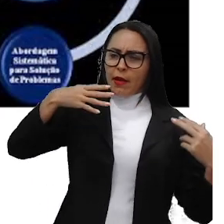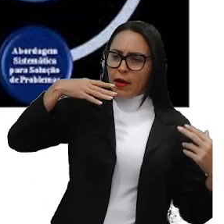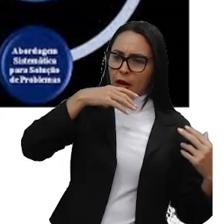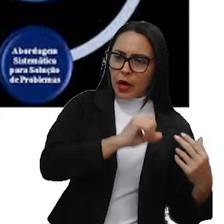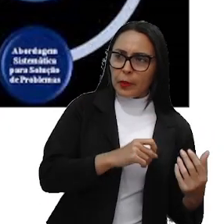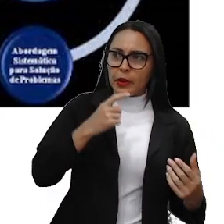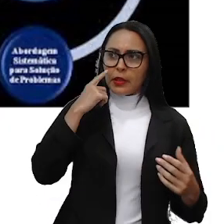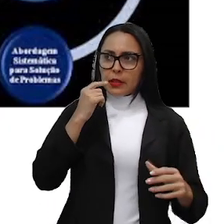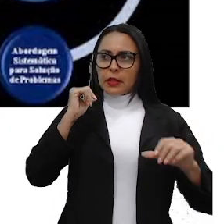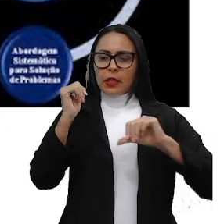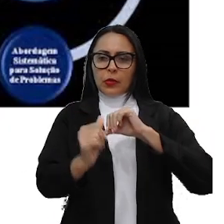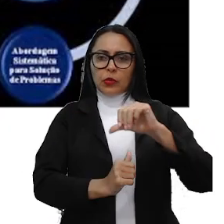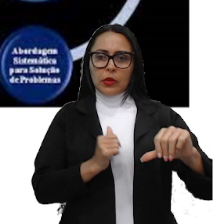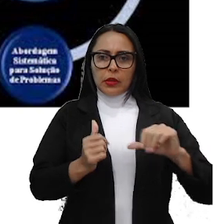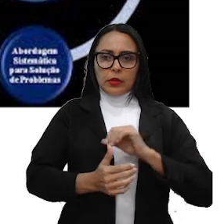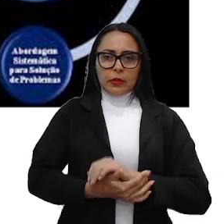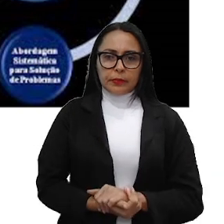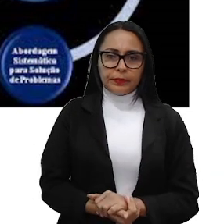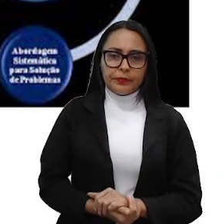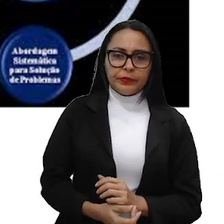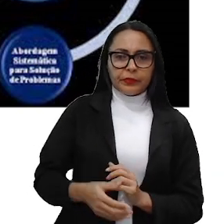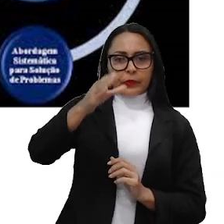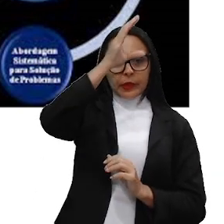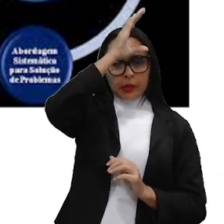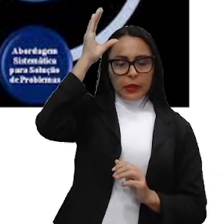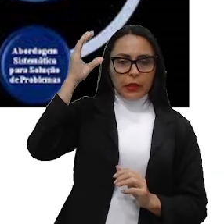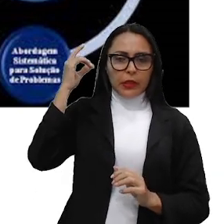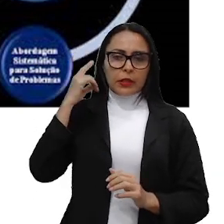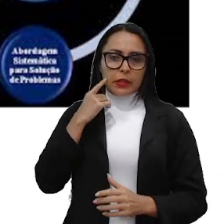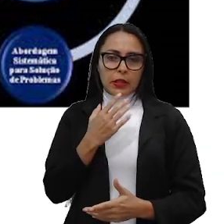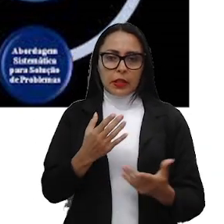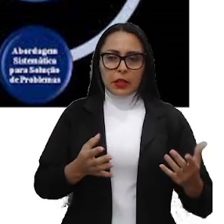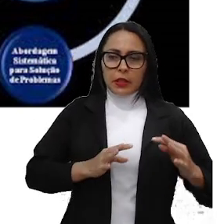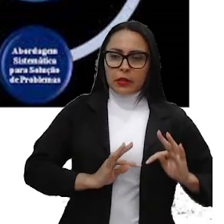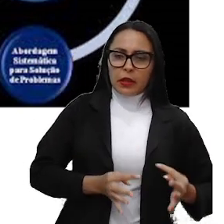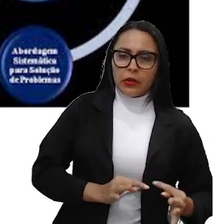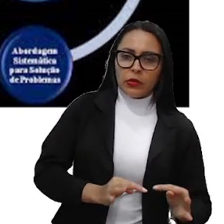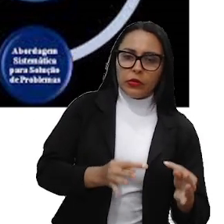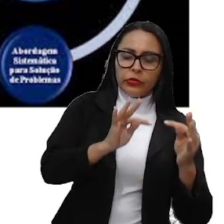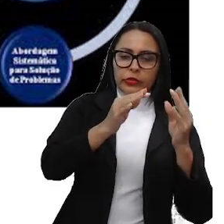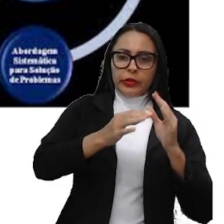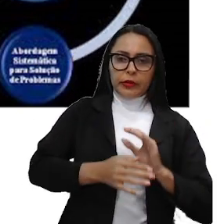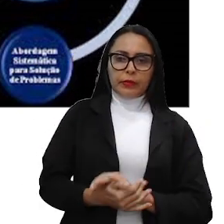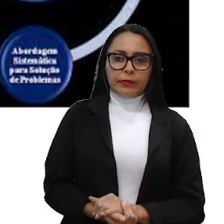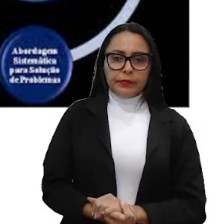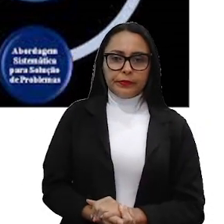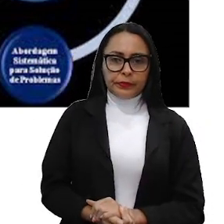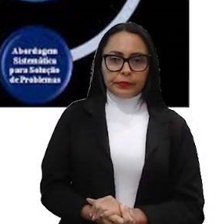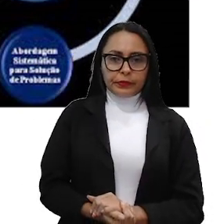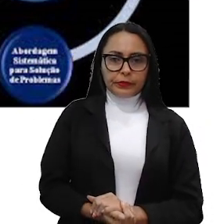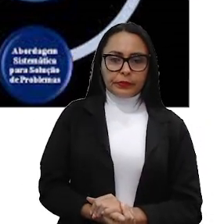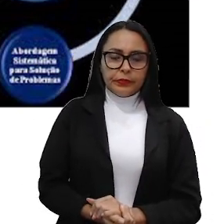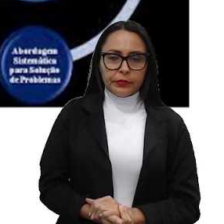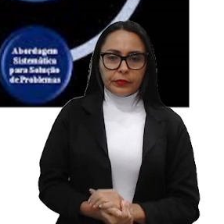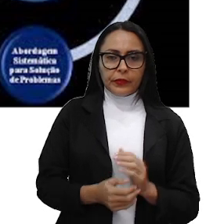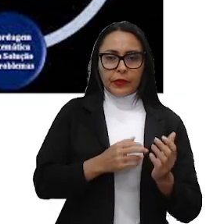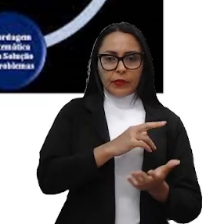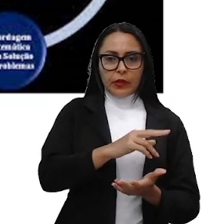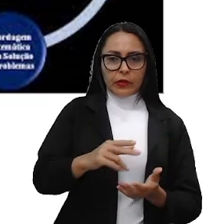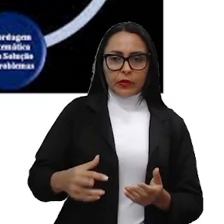às mudanças do mercado, clientes, tecnologia, aspectos demográficos, concorrência,